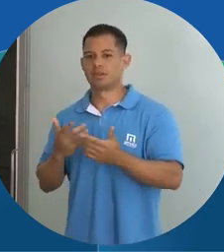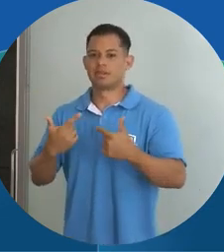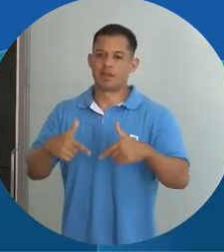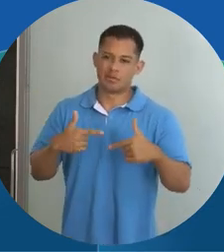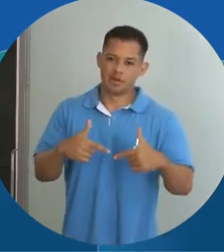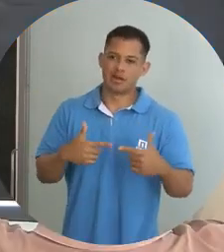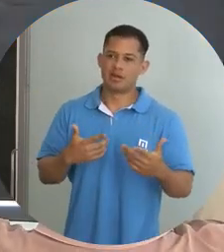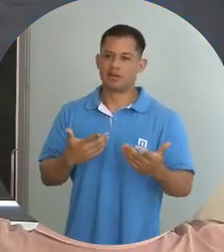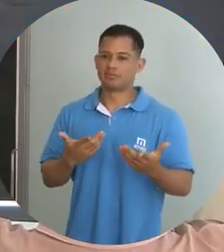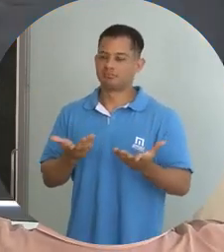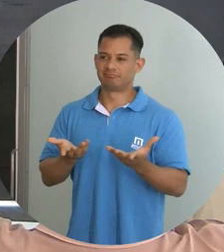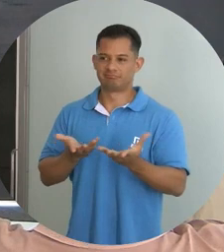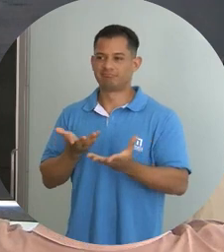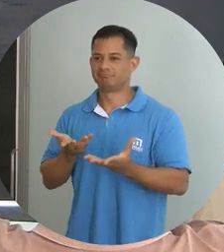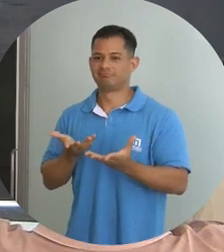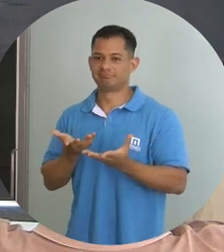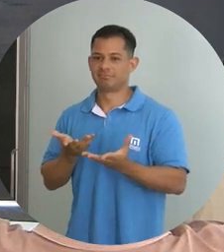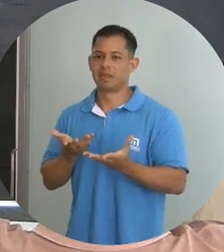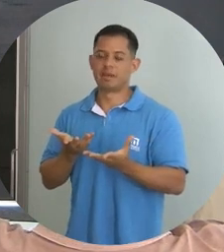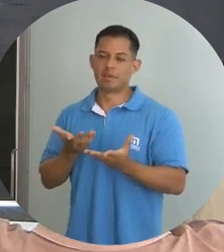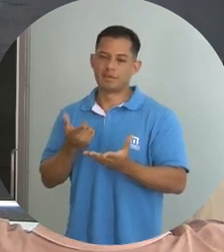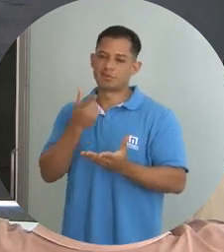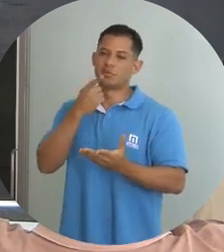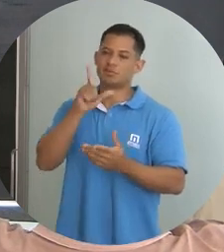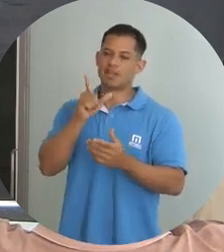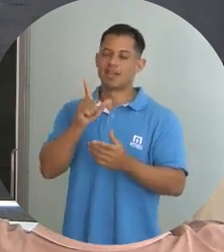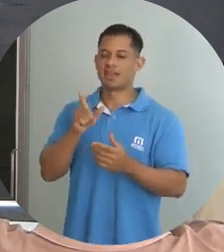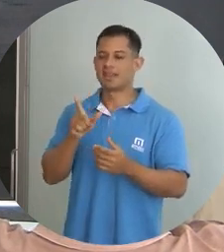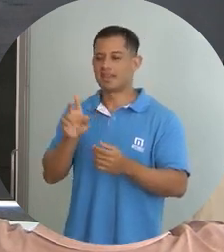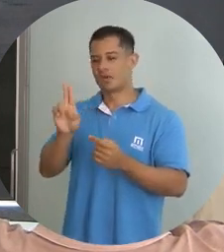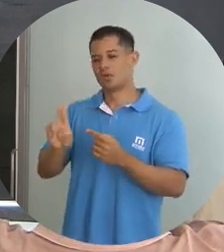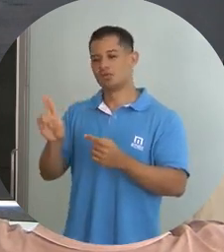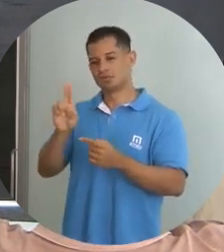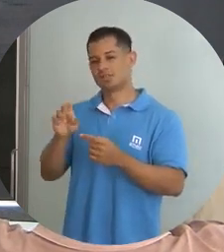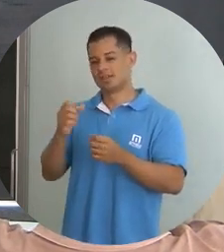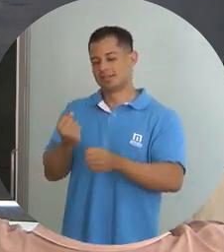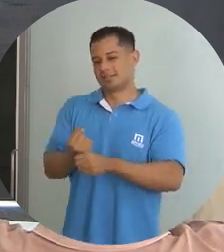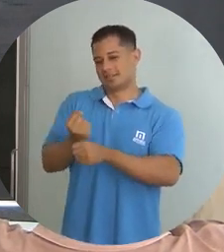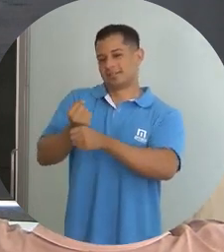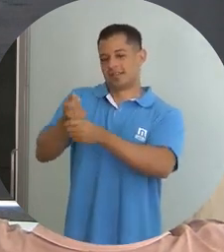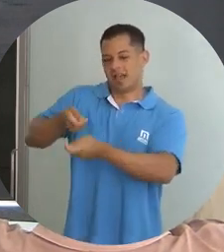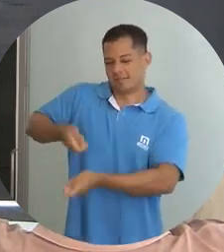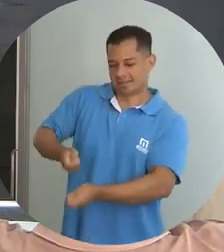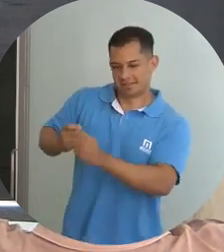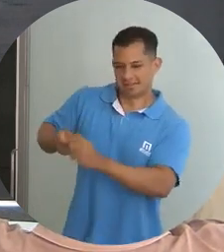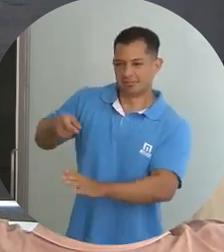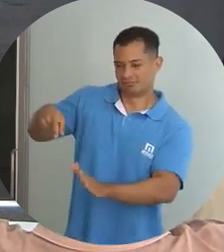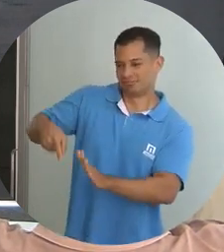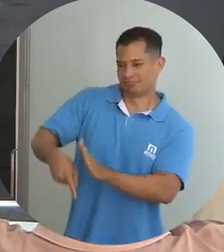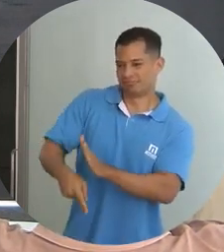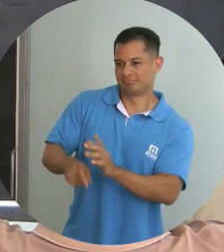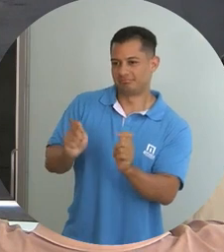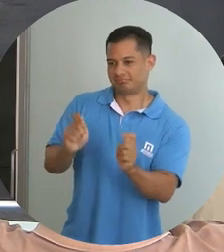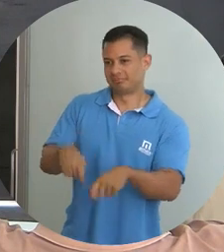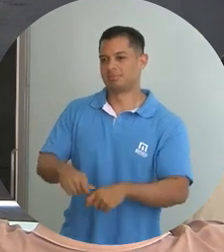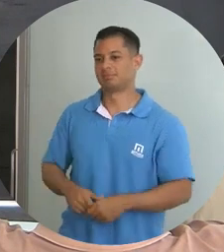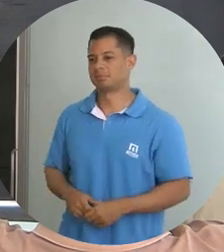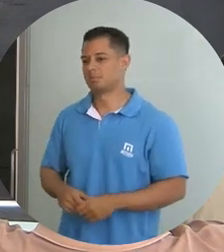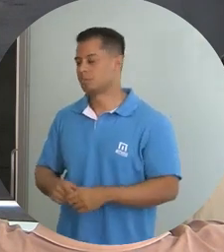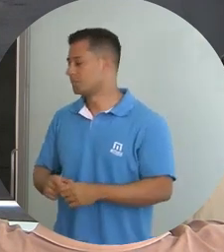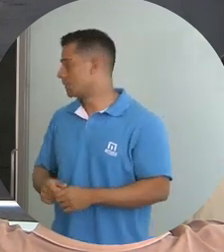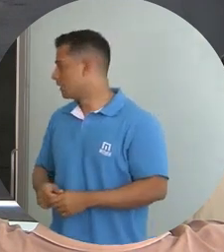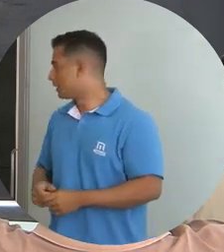deixar espero ou não, mas consegue se viabilizar grandes escavações com isso. Aqui